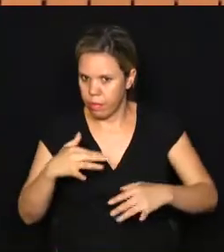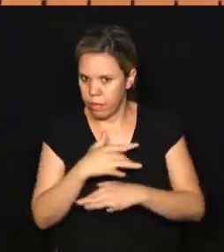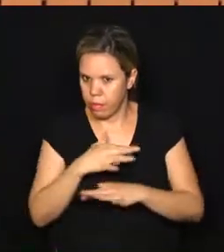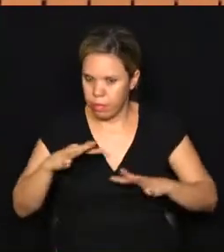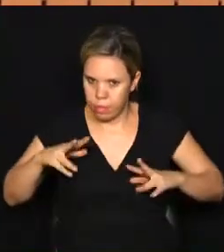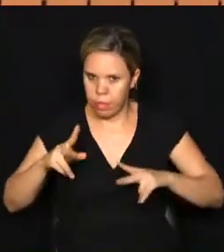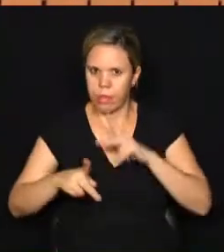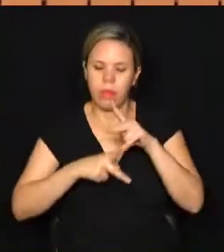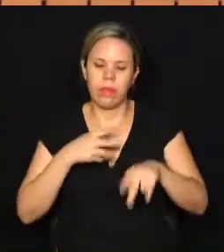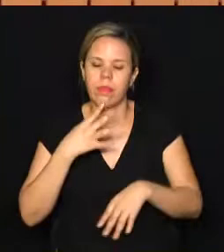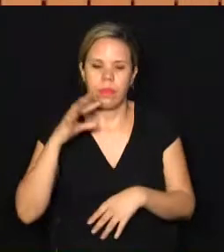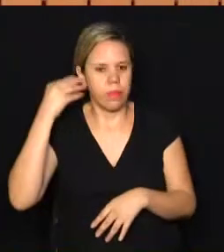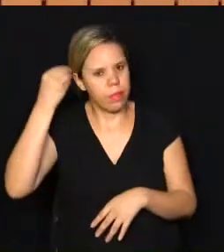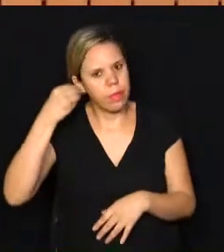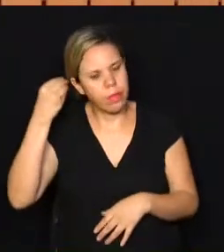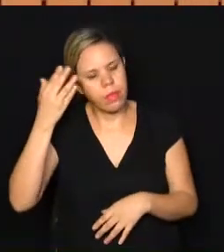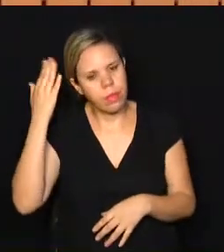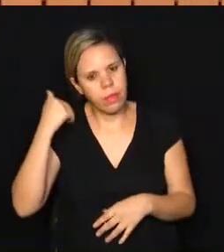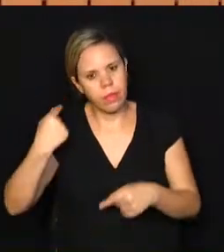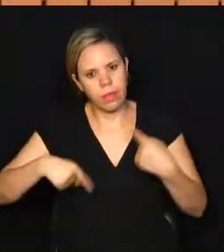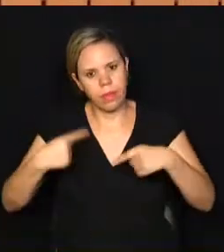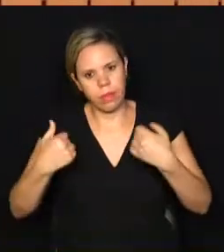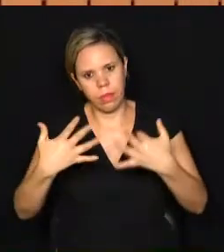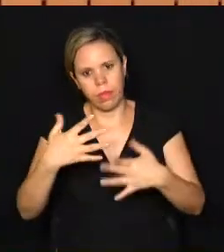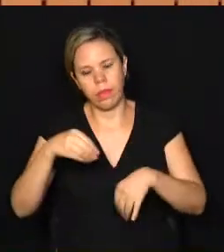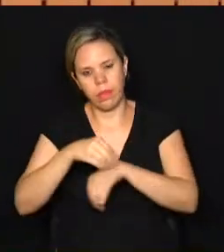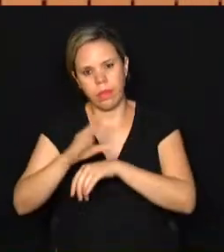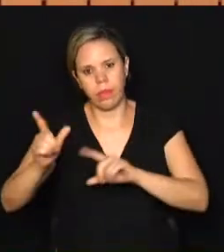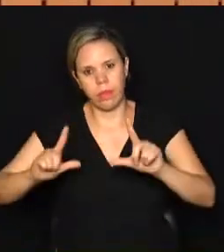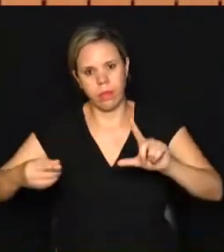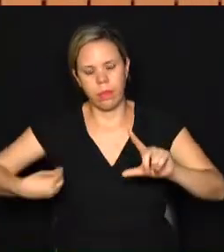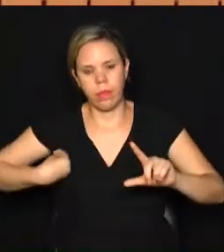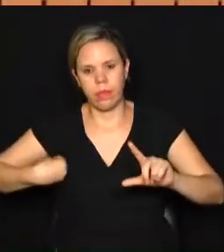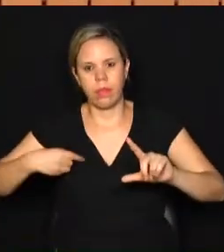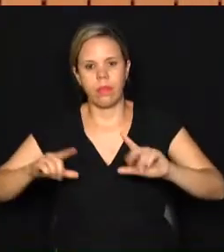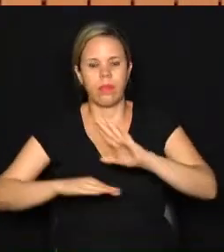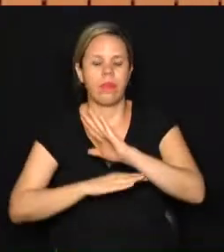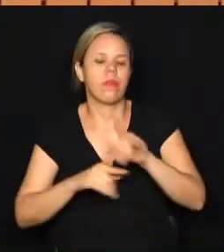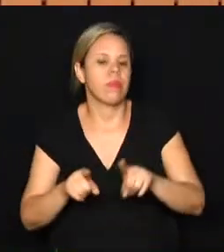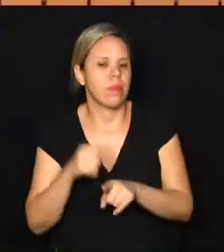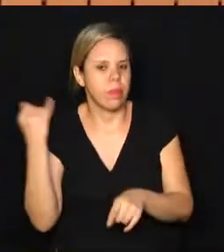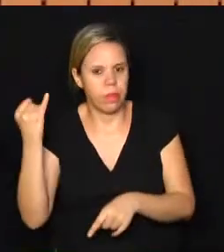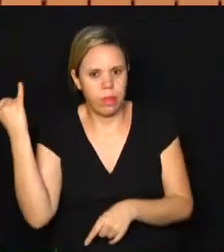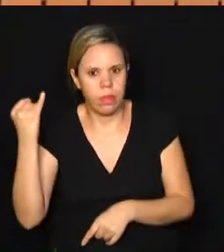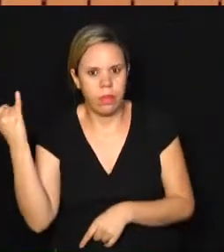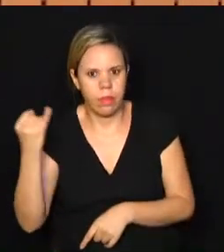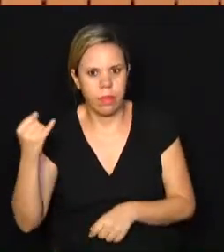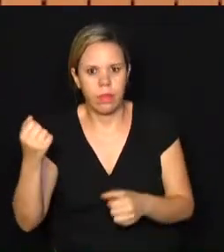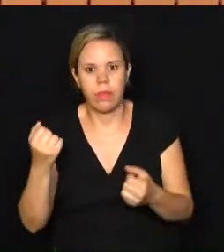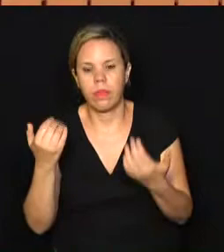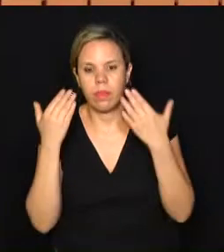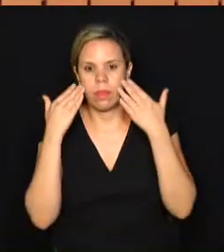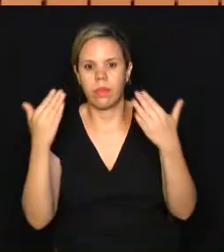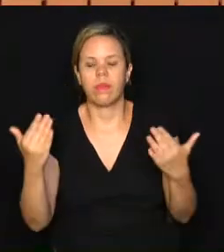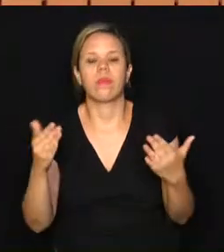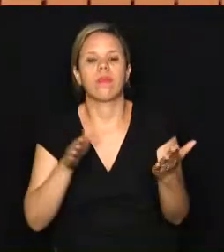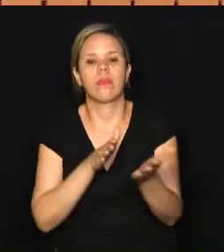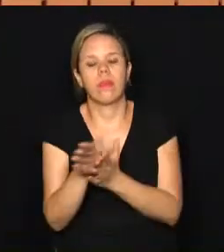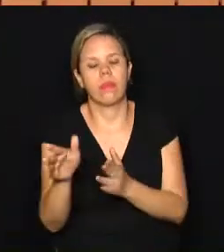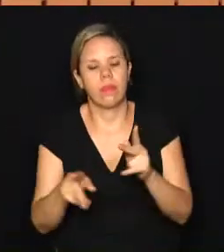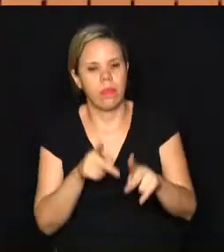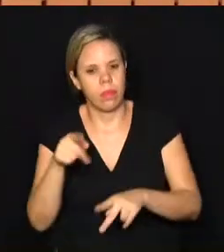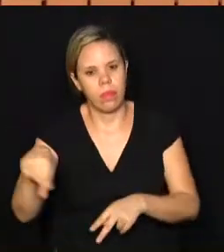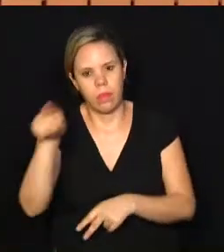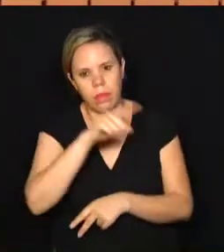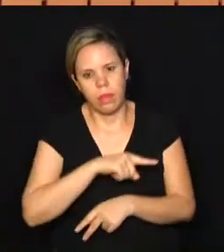todo tenha conhecimento, então esse debate está sendo transmitido ao vivo na TV Câmara, e é importante dar publicidade